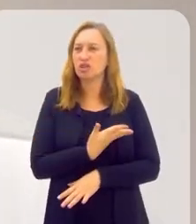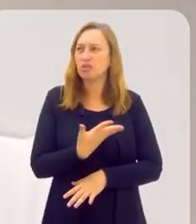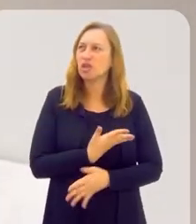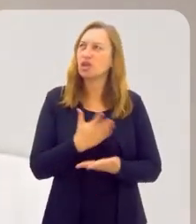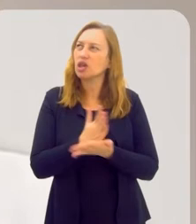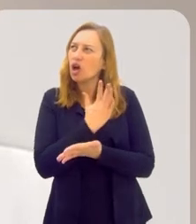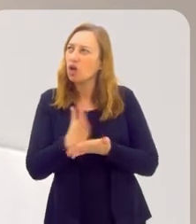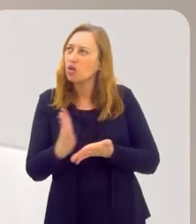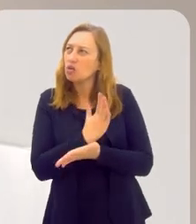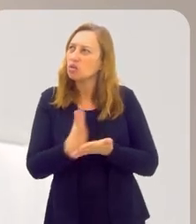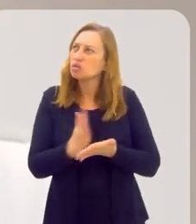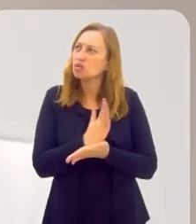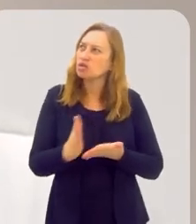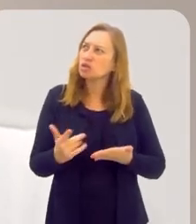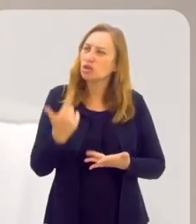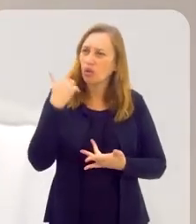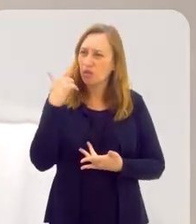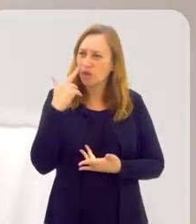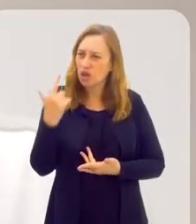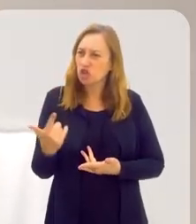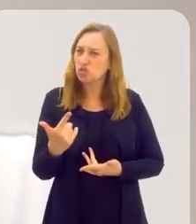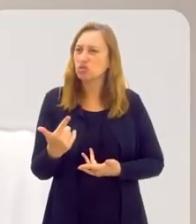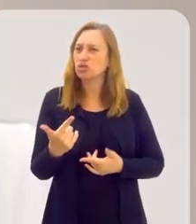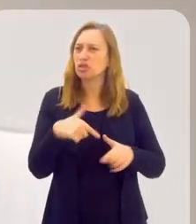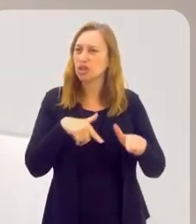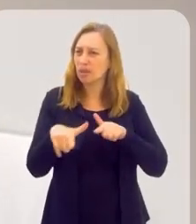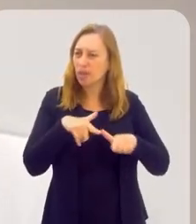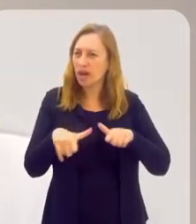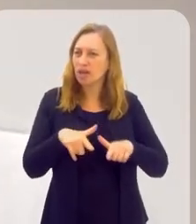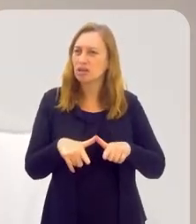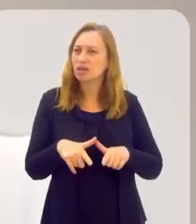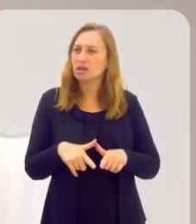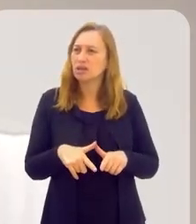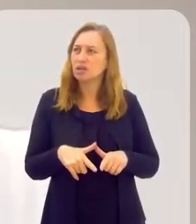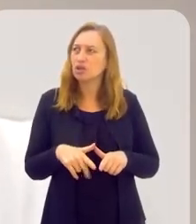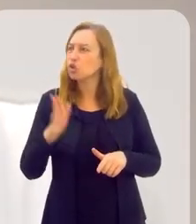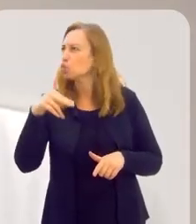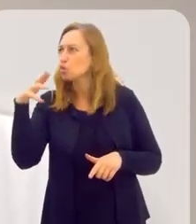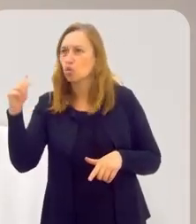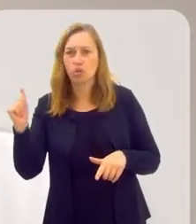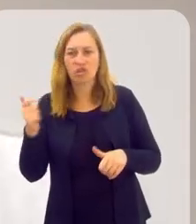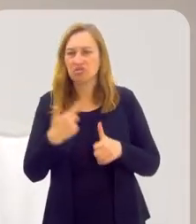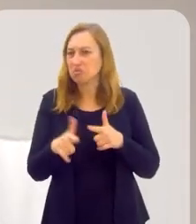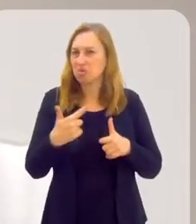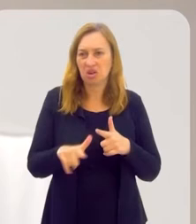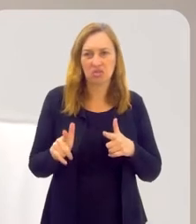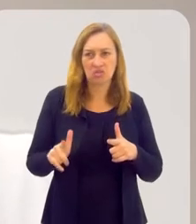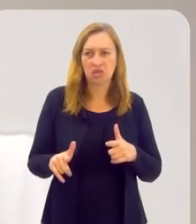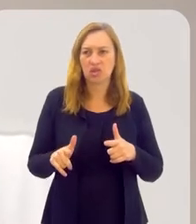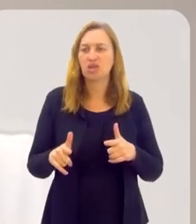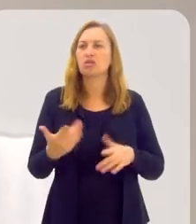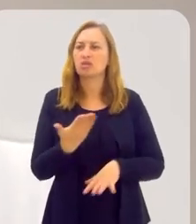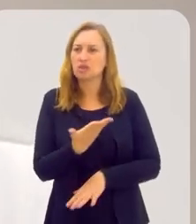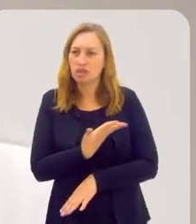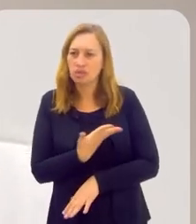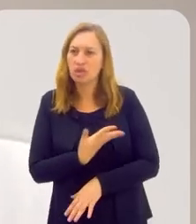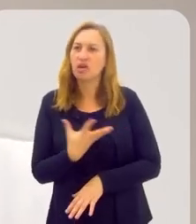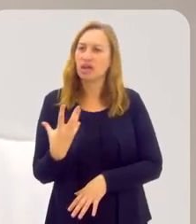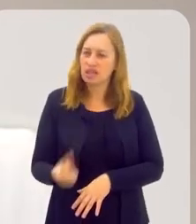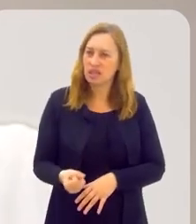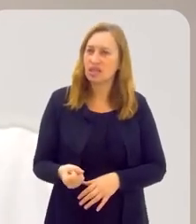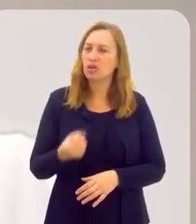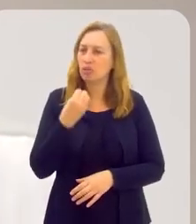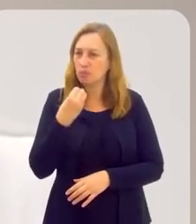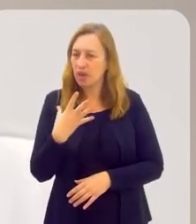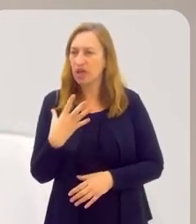e de alguns casos que eu tenho tido em equipas com quem trabalhei nos últimos anos, nunca houve um problema dos colegas. Os colegas aceitam bem,